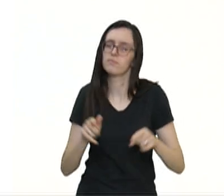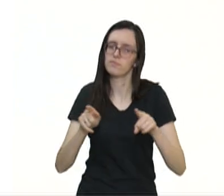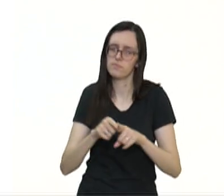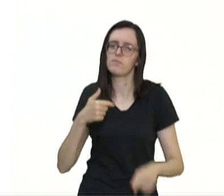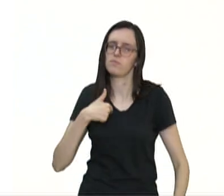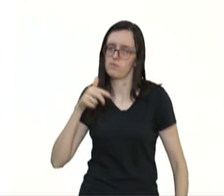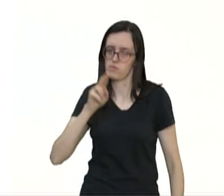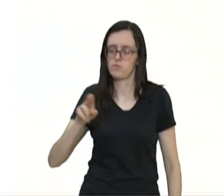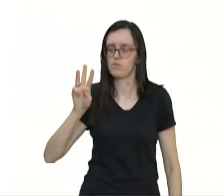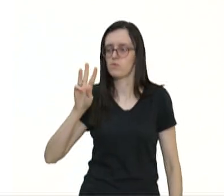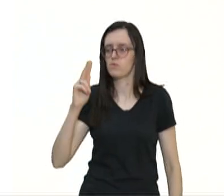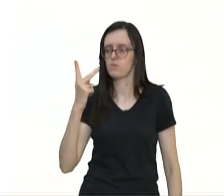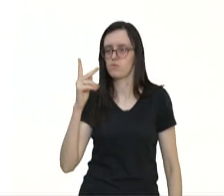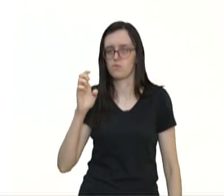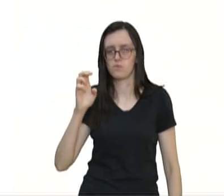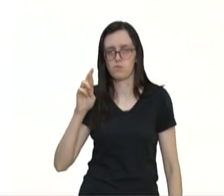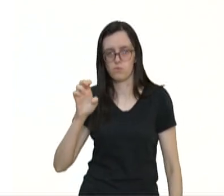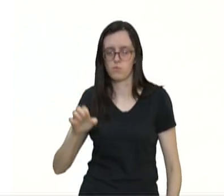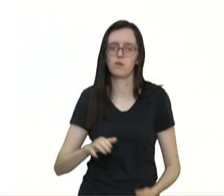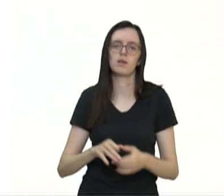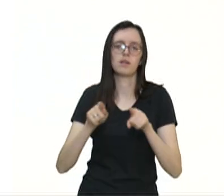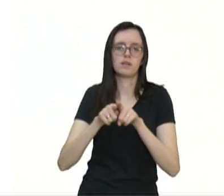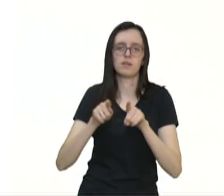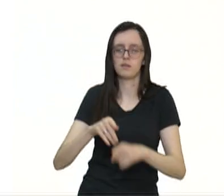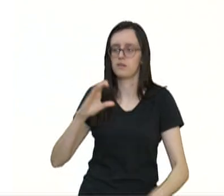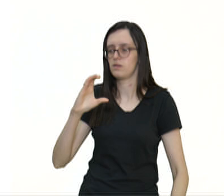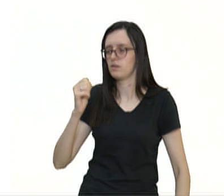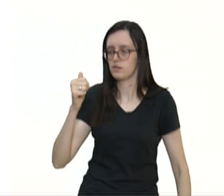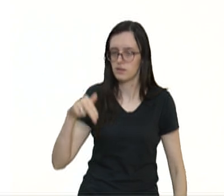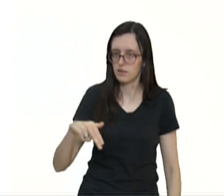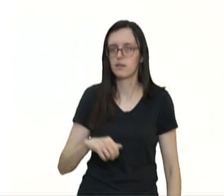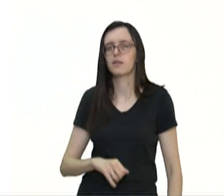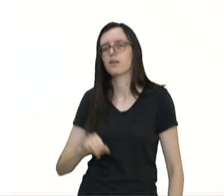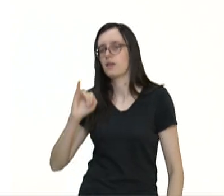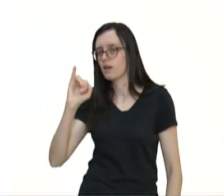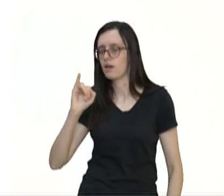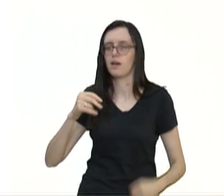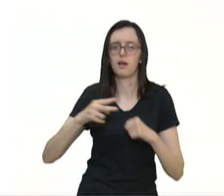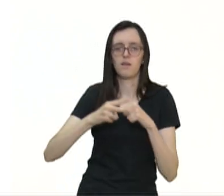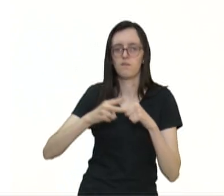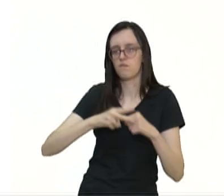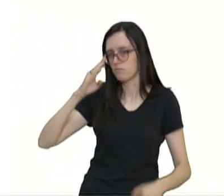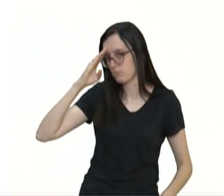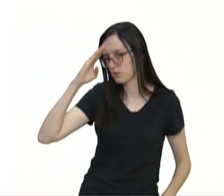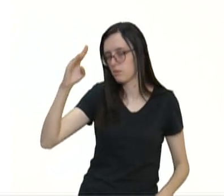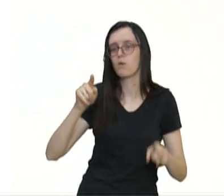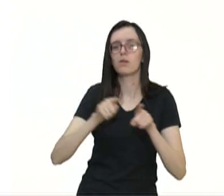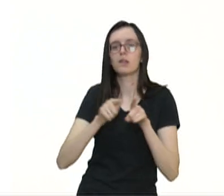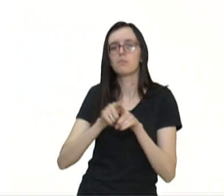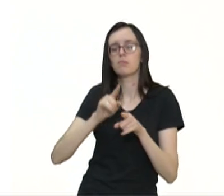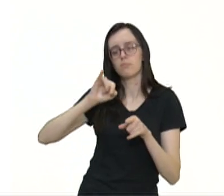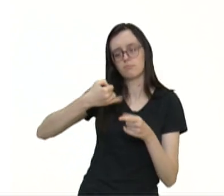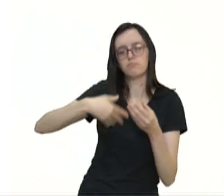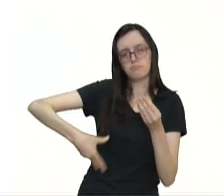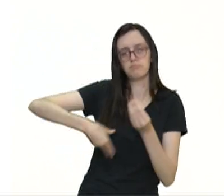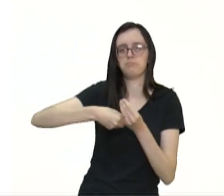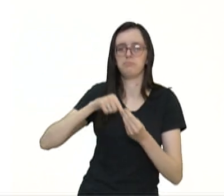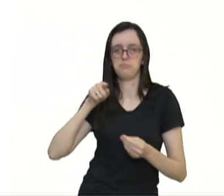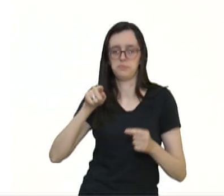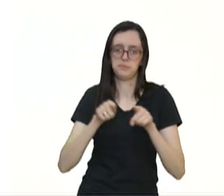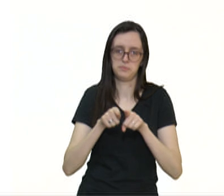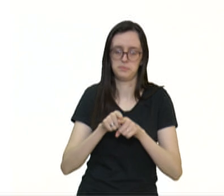o where, o auxiliar can, I, o verbo principal buy e daí o complemento